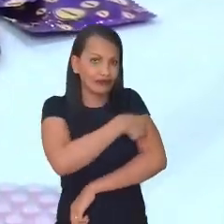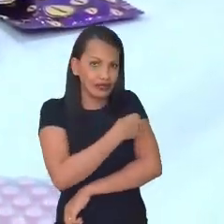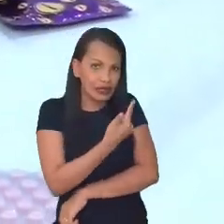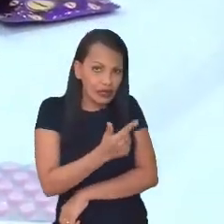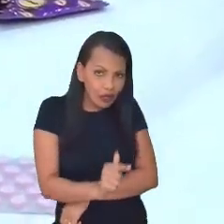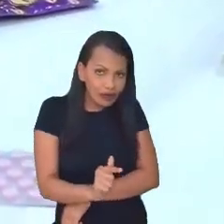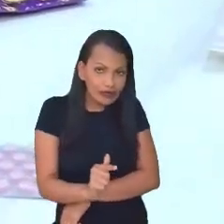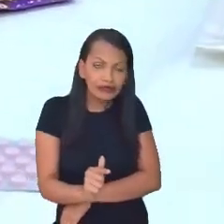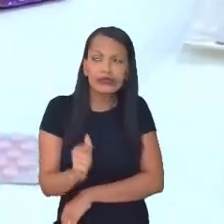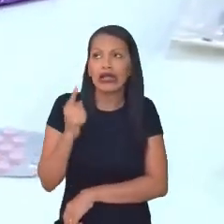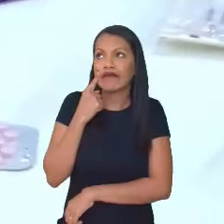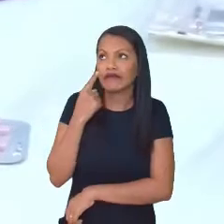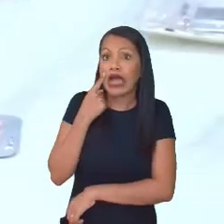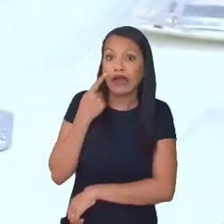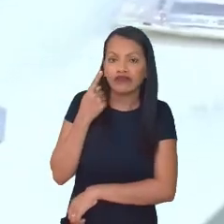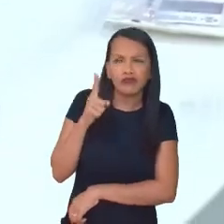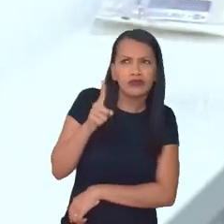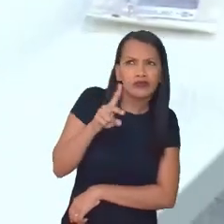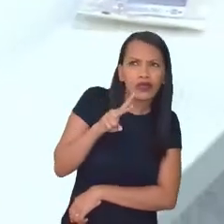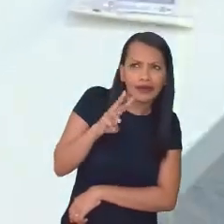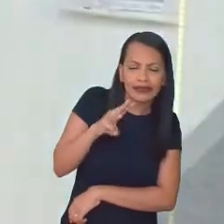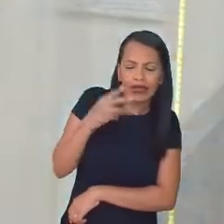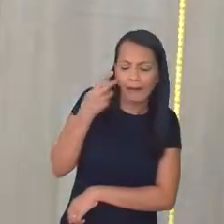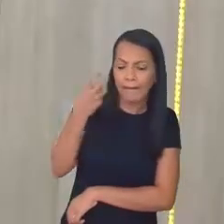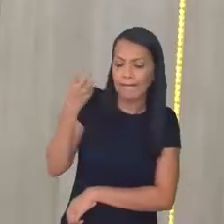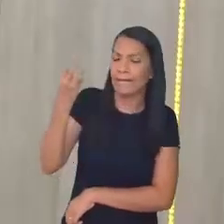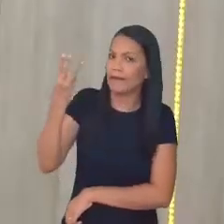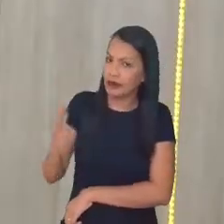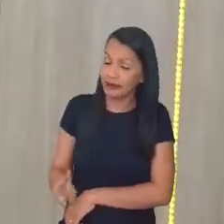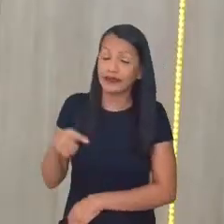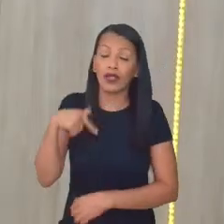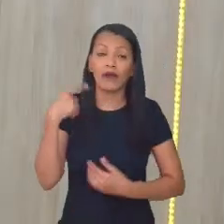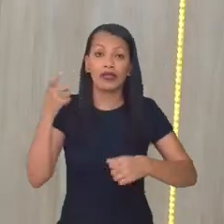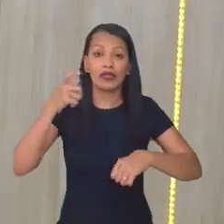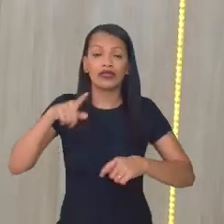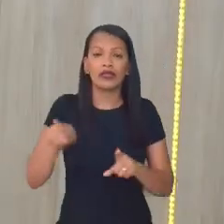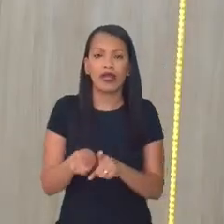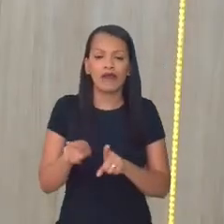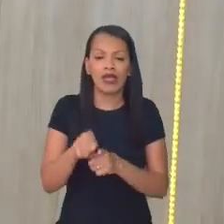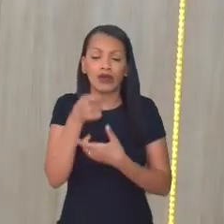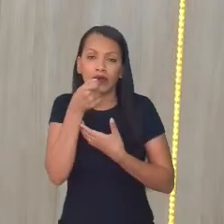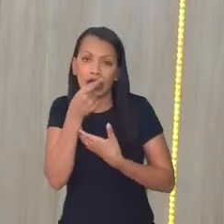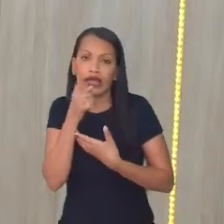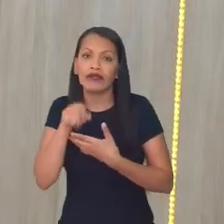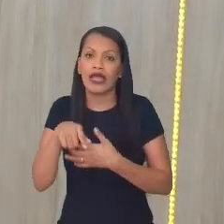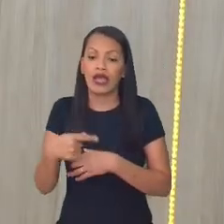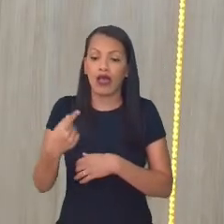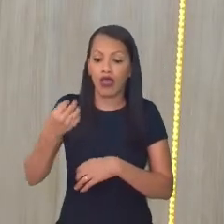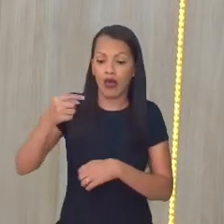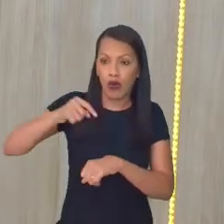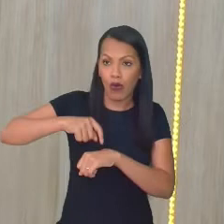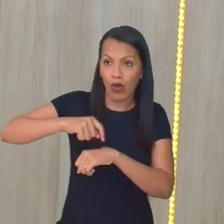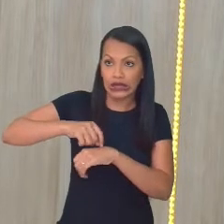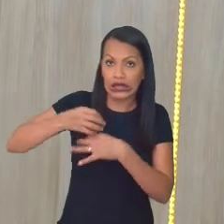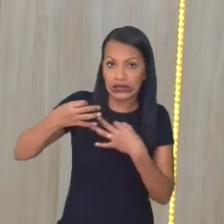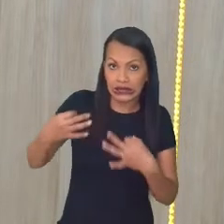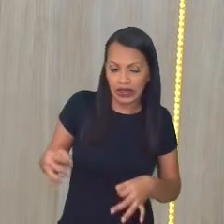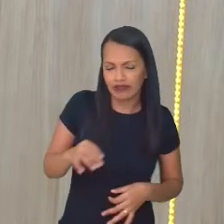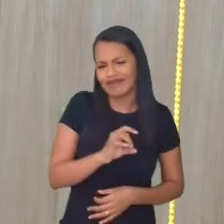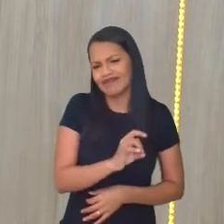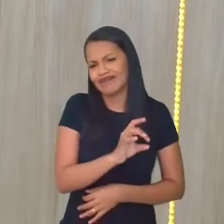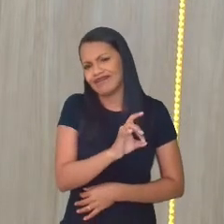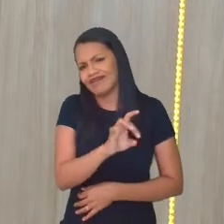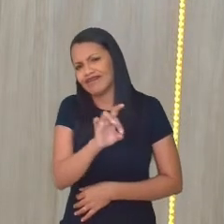deve tomar também na horinha certa, né? Então, a minha mesa aqui está recheada e que cada um